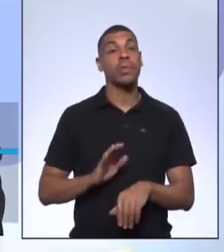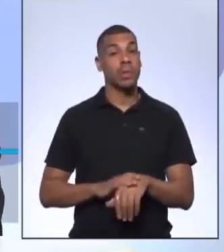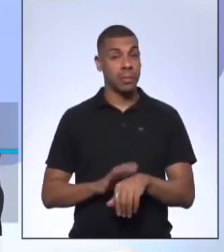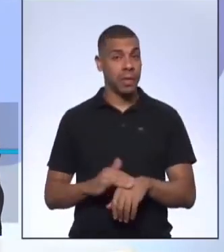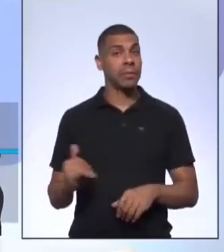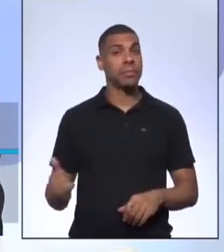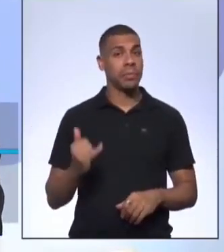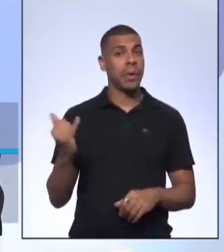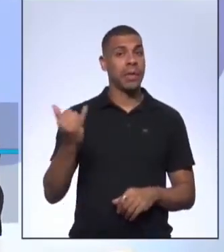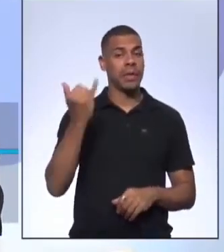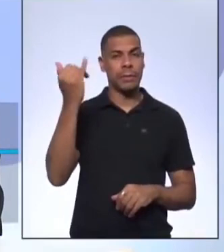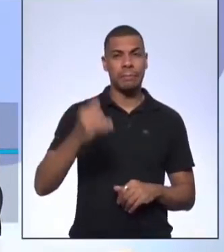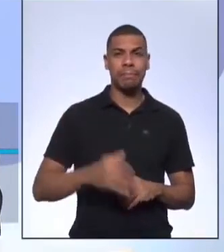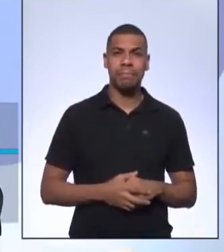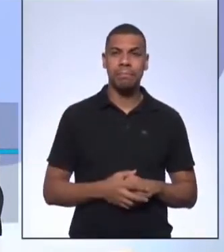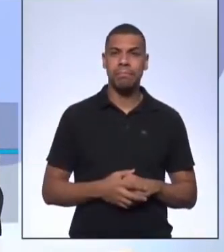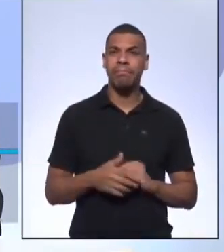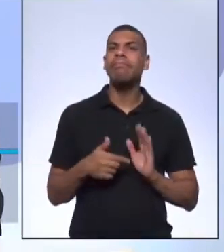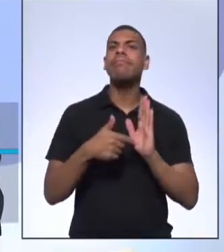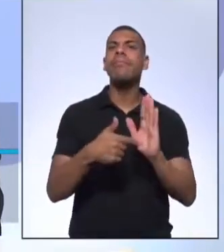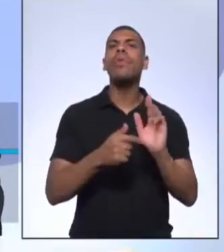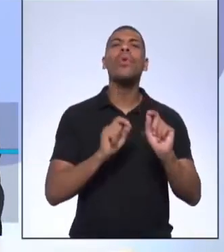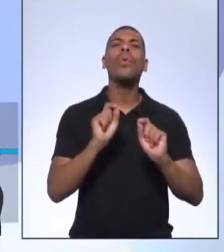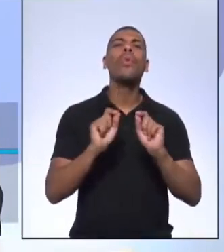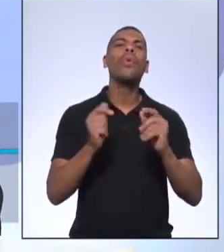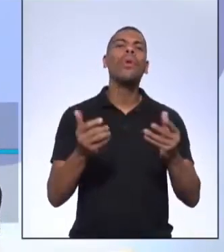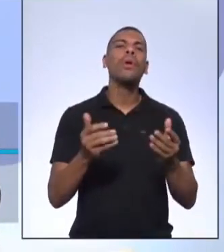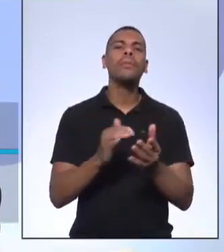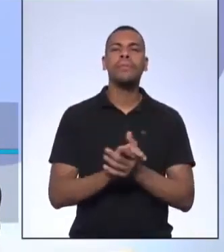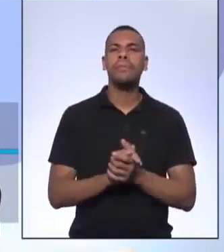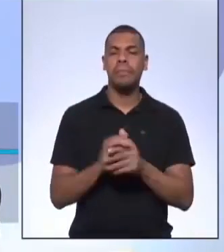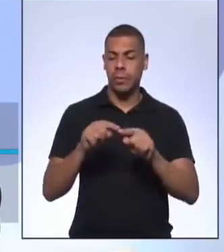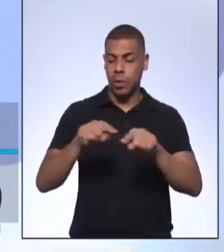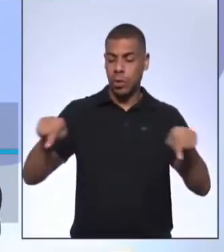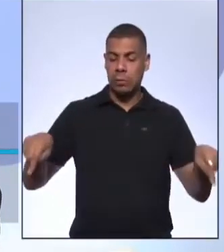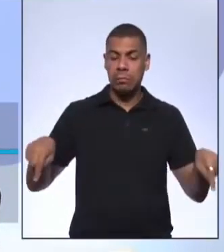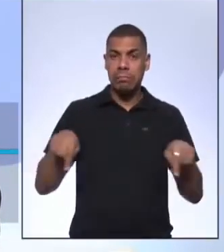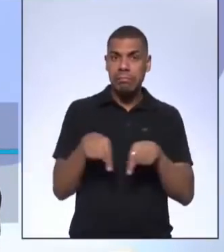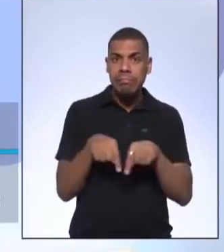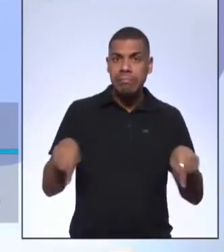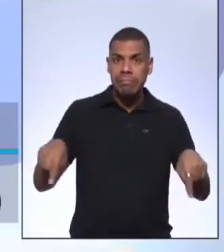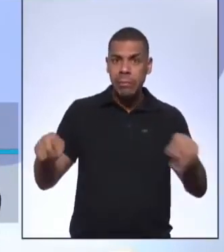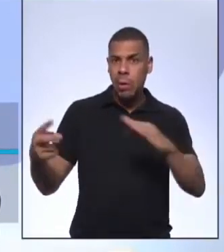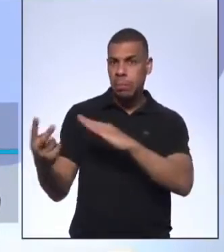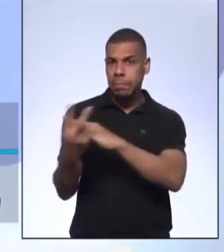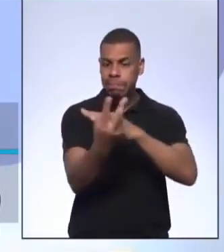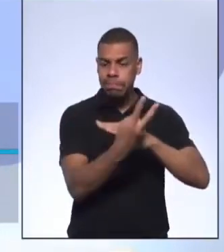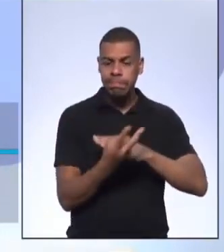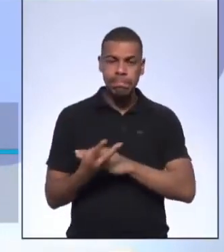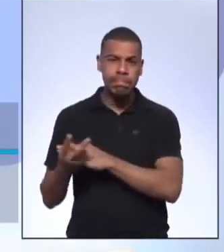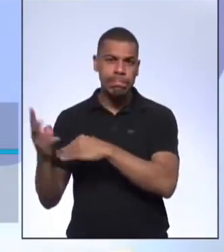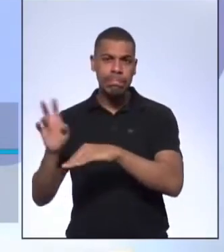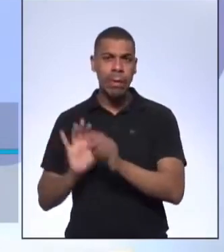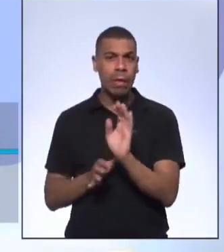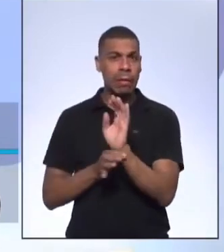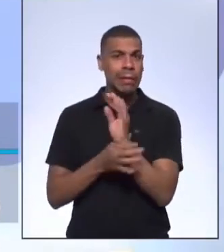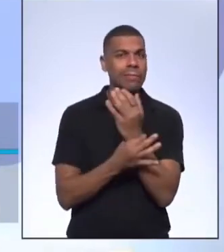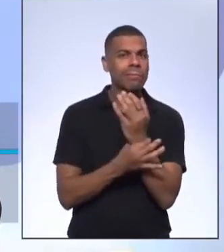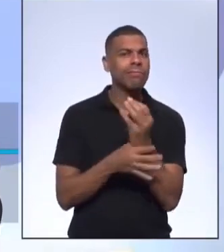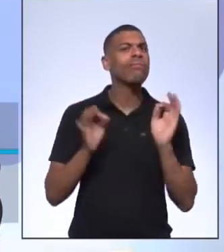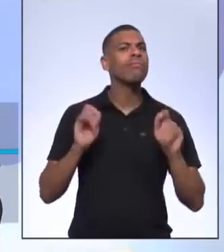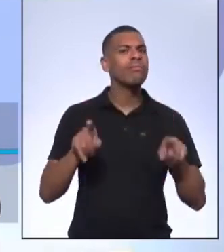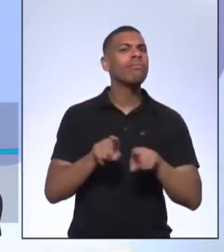importante, né? Ele estabeleceu, nesse momento, demarcações de áreas protegidas, né, garantindo aí a